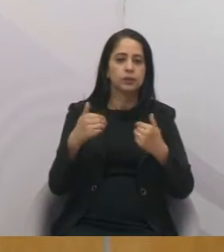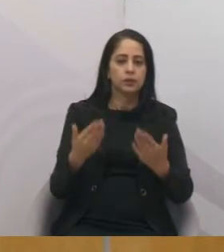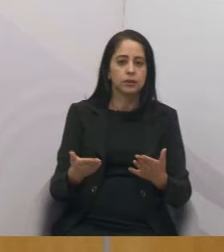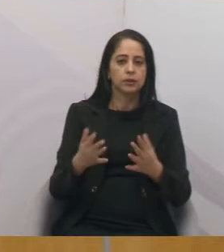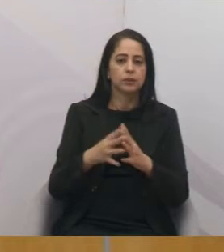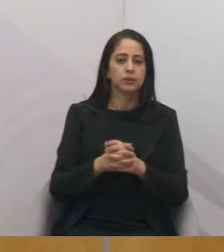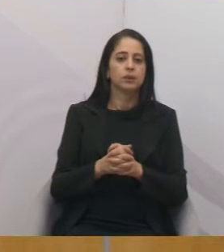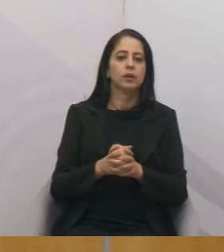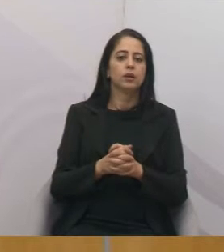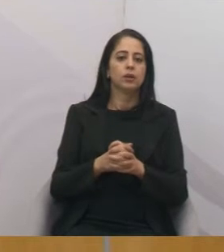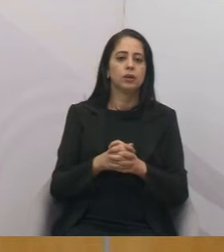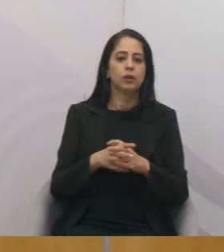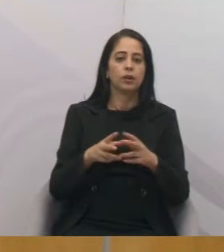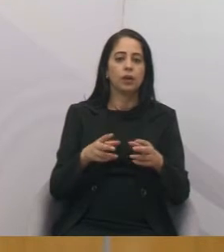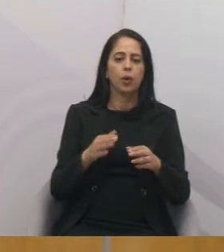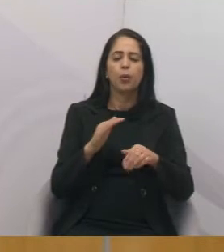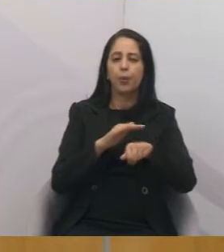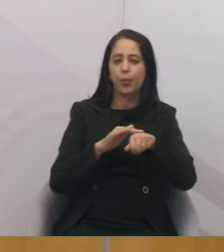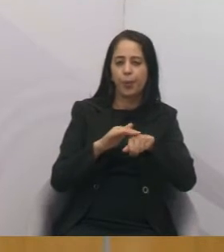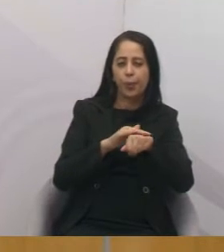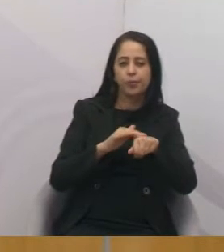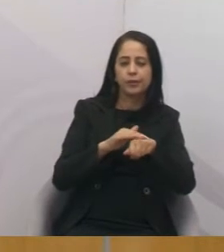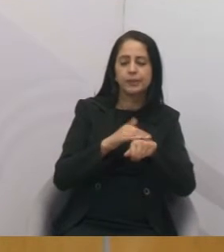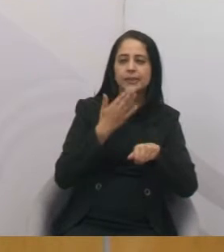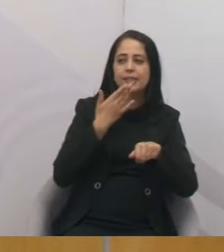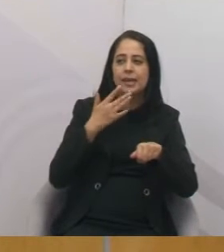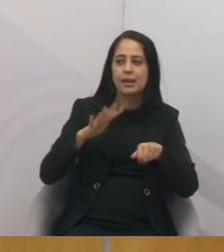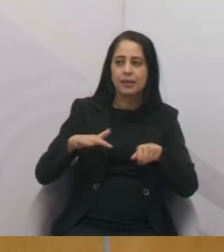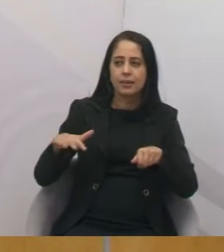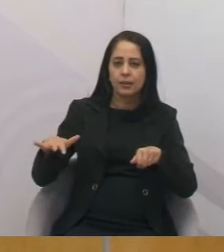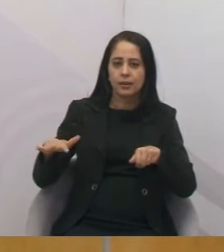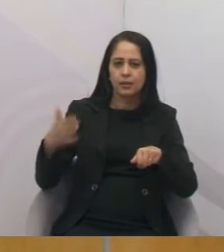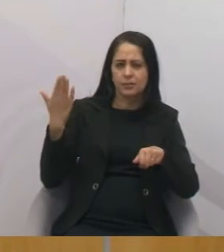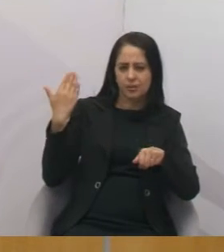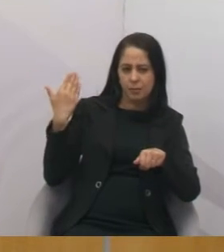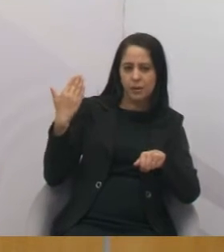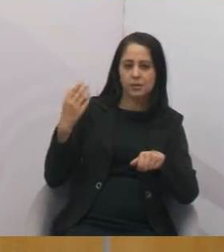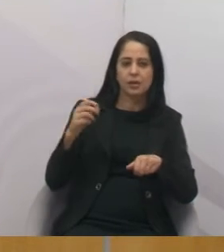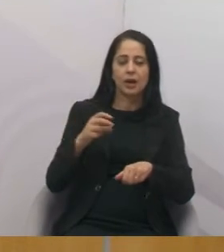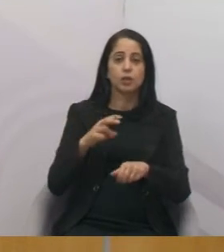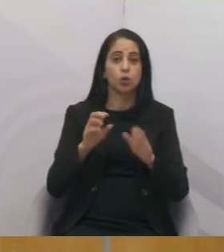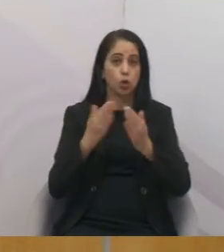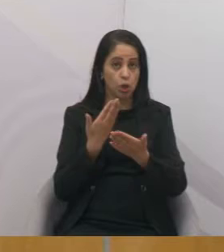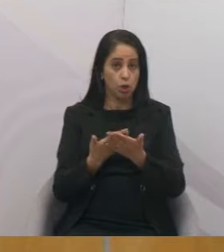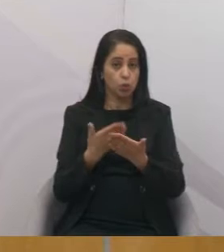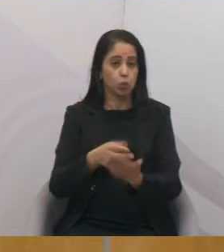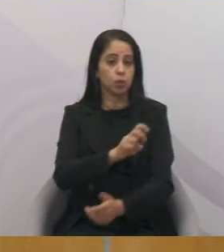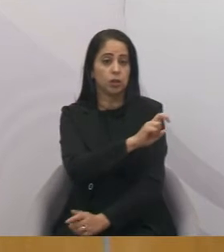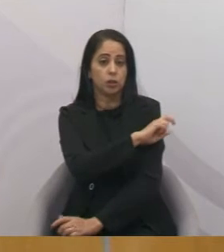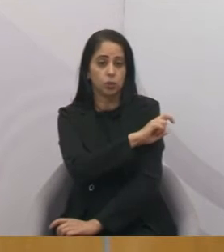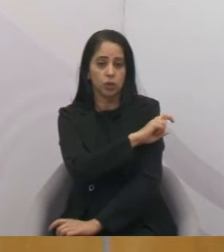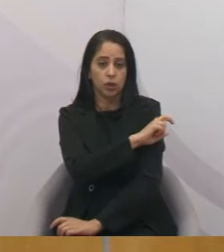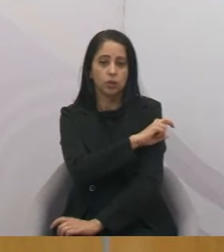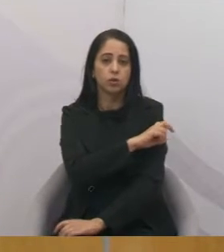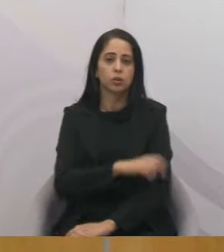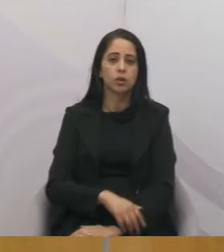com algumas crianças do 5º ano de uma escola aqui da cidade, a cidade de Jacareí